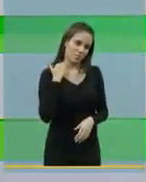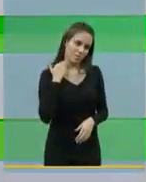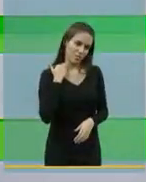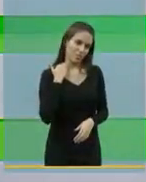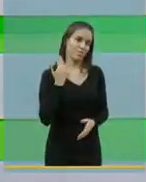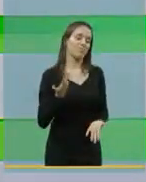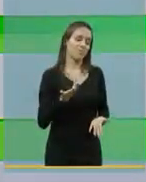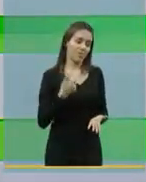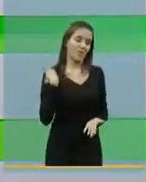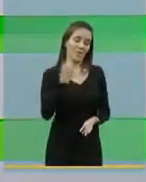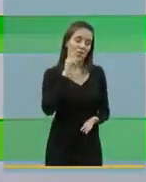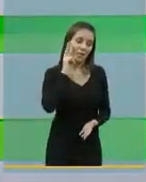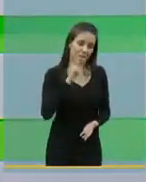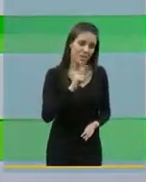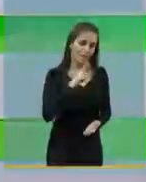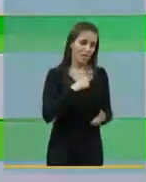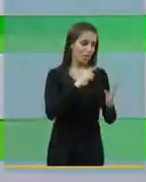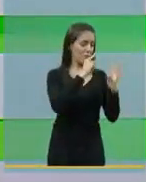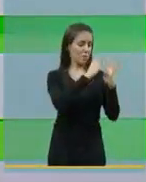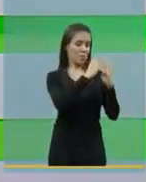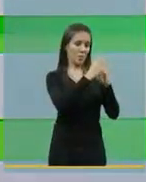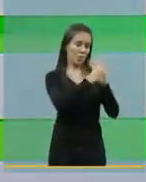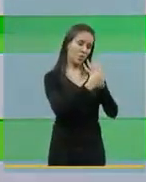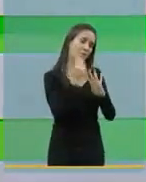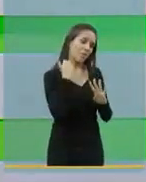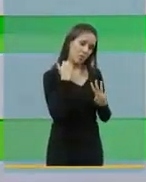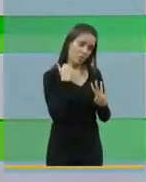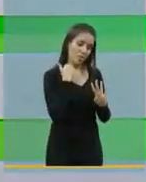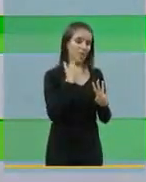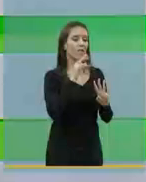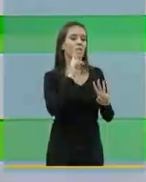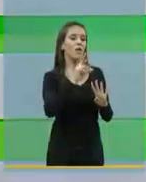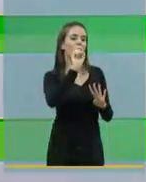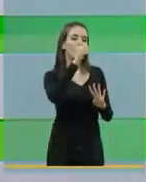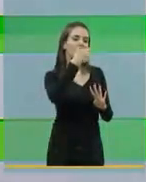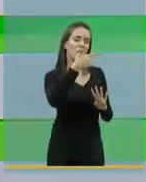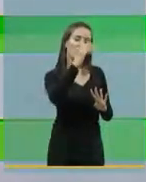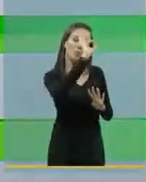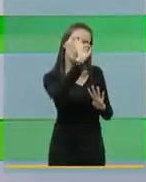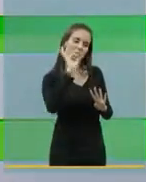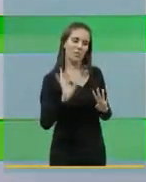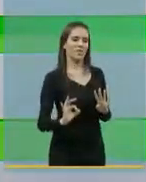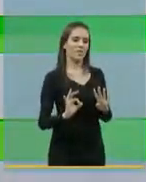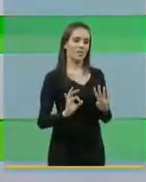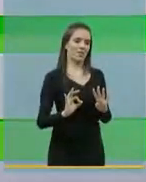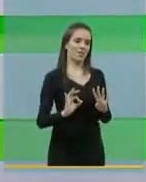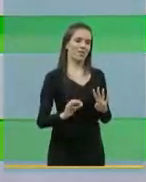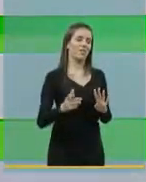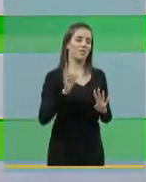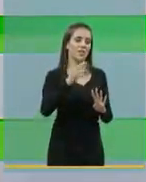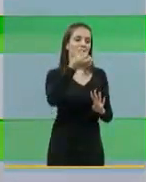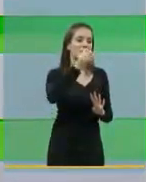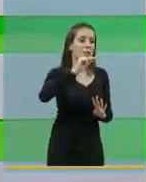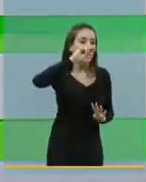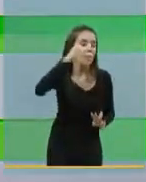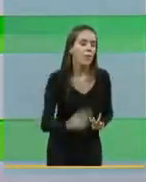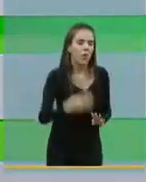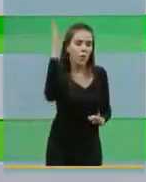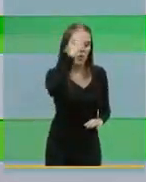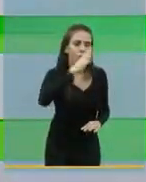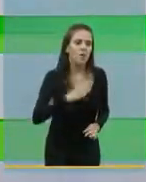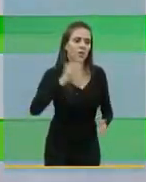bancos respondendo por cerca de 82 por cento do tucano no país com mais de 60 milhões de brasileiros